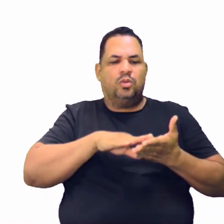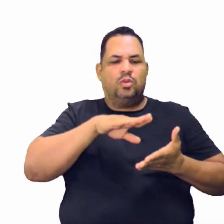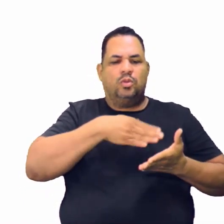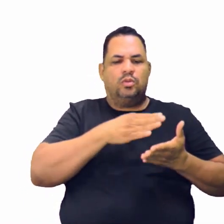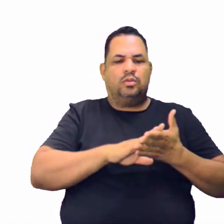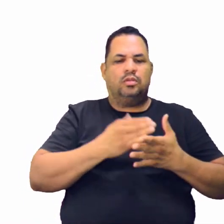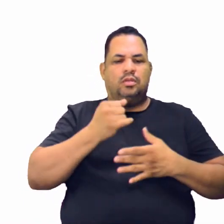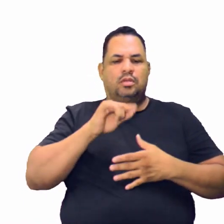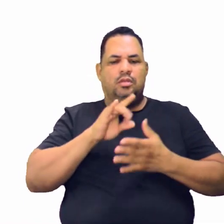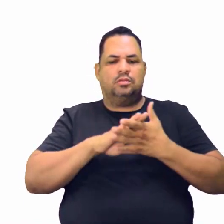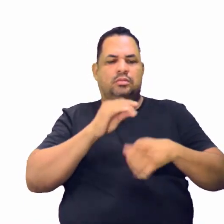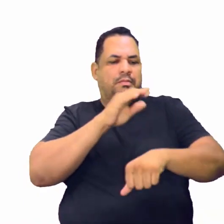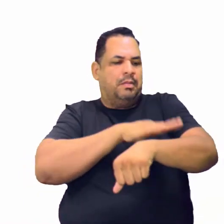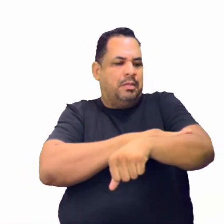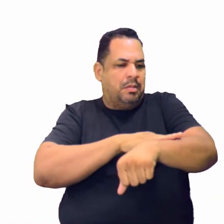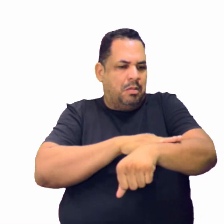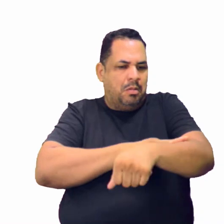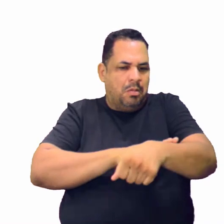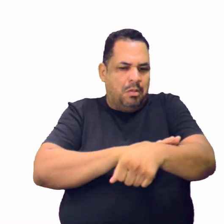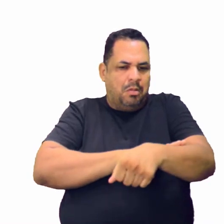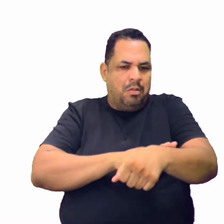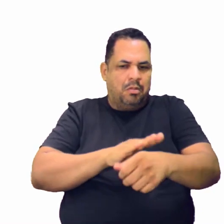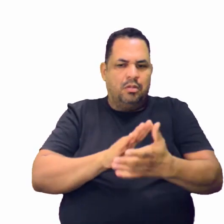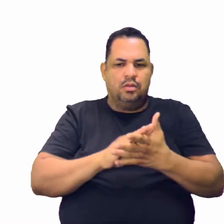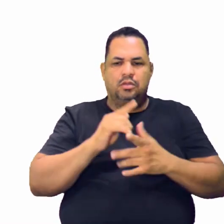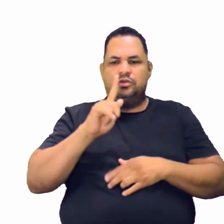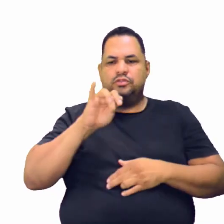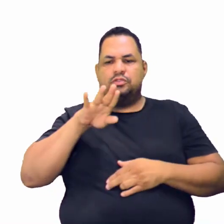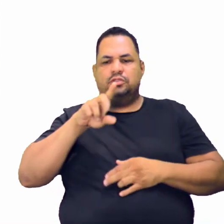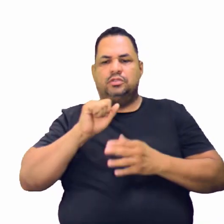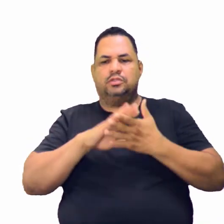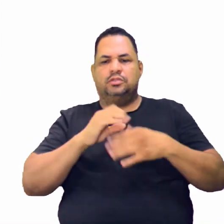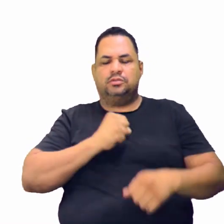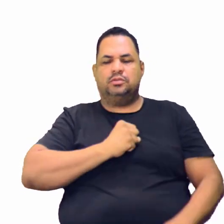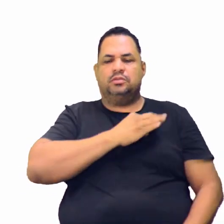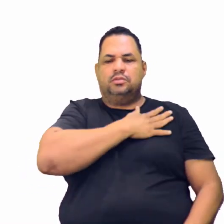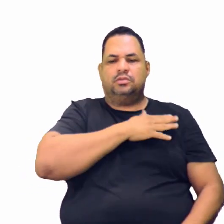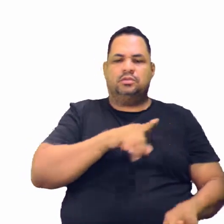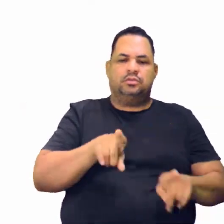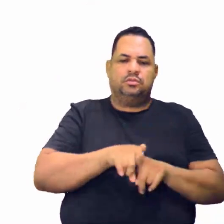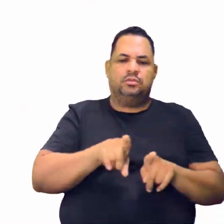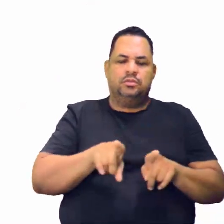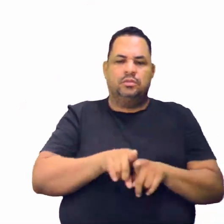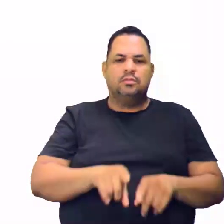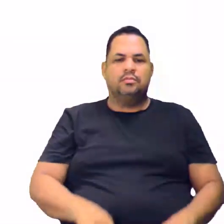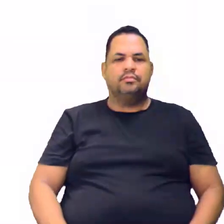surfistas, raps, tatuadores, gírias de militares e assim por diante.